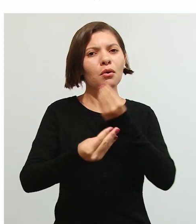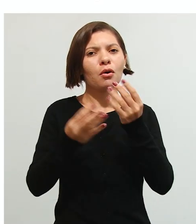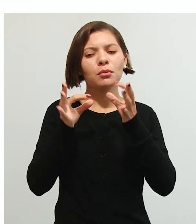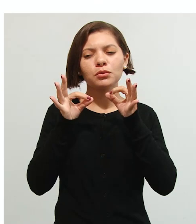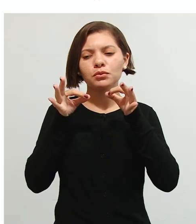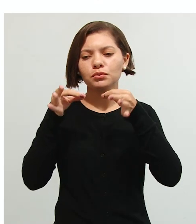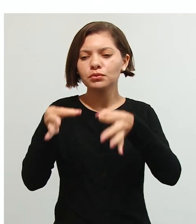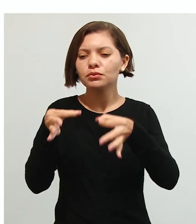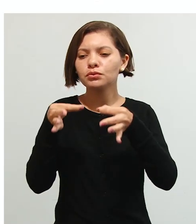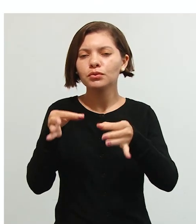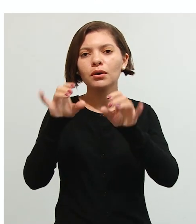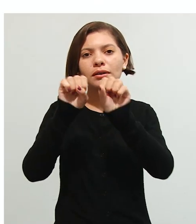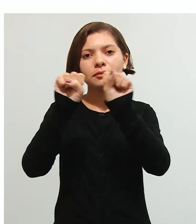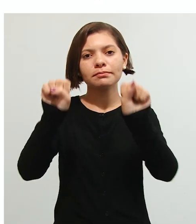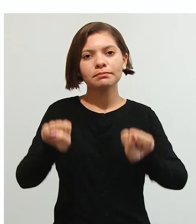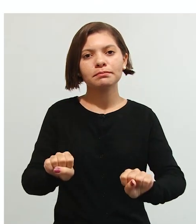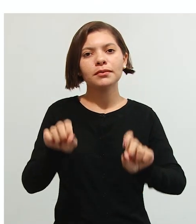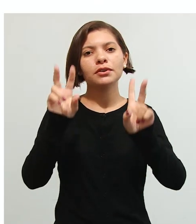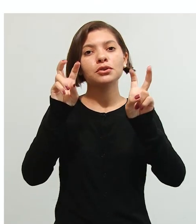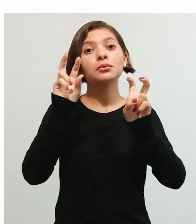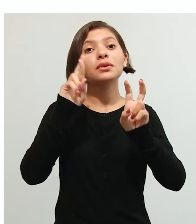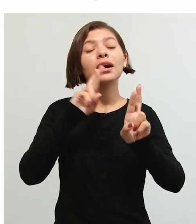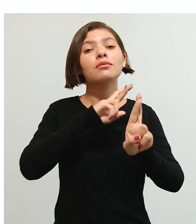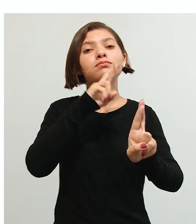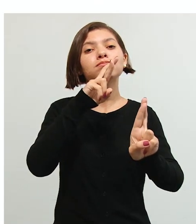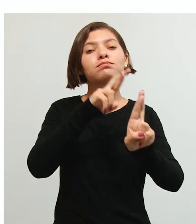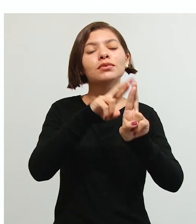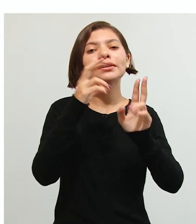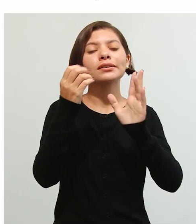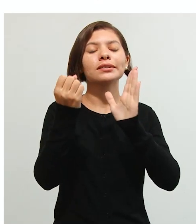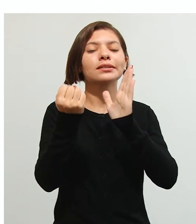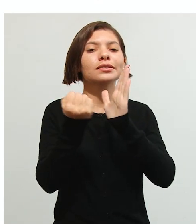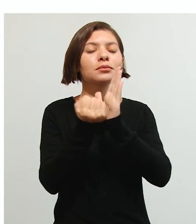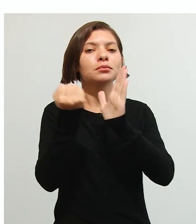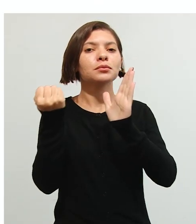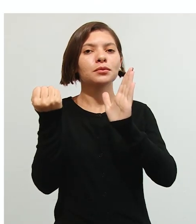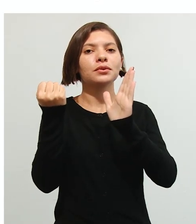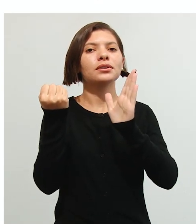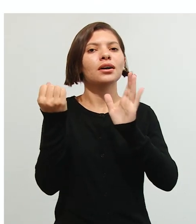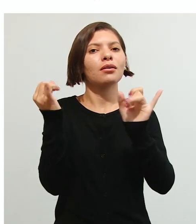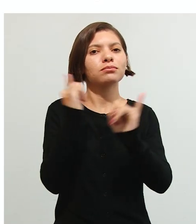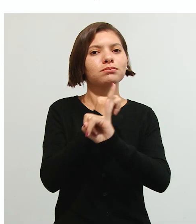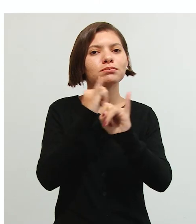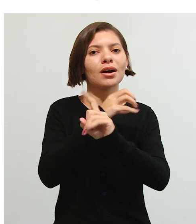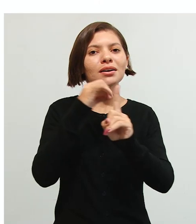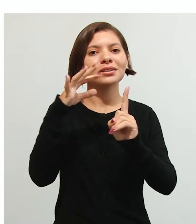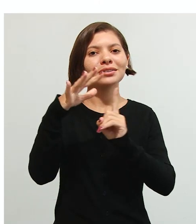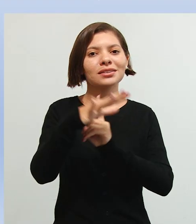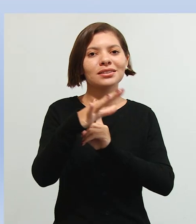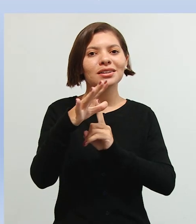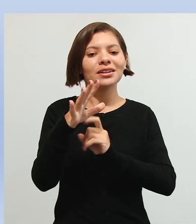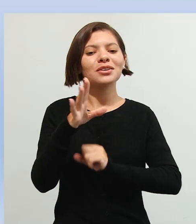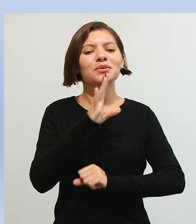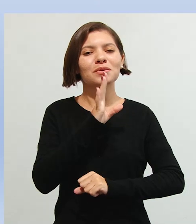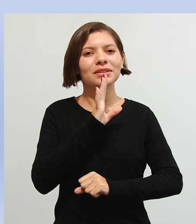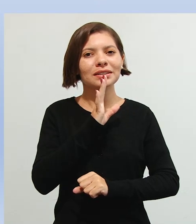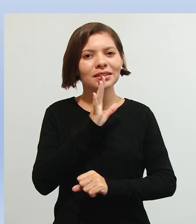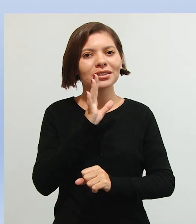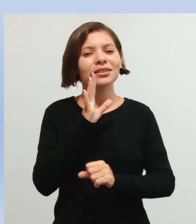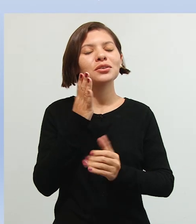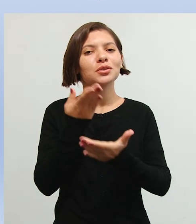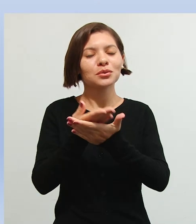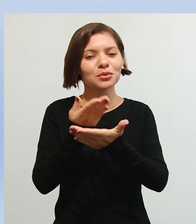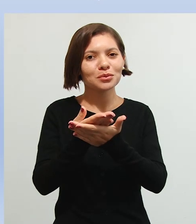foco sistemático sobre a representação simbólica e as interações sociais. Vamos conhecer um pouco mais sobre